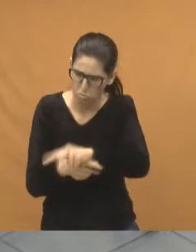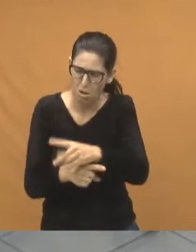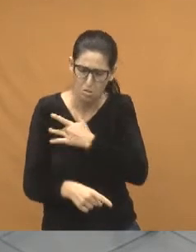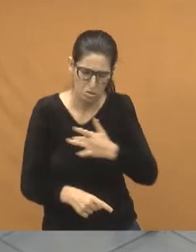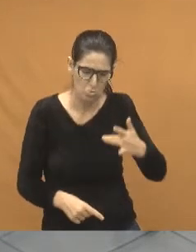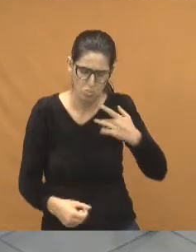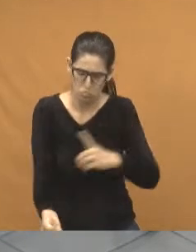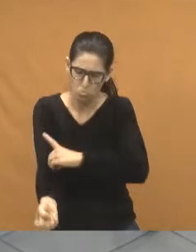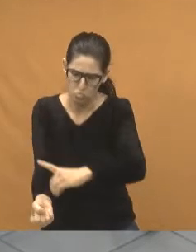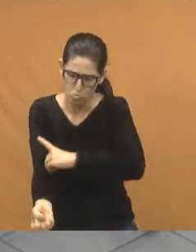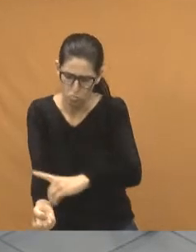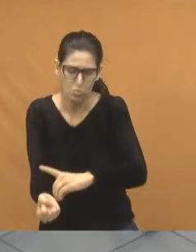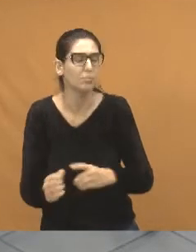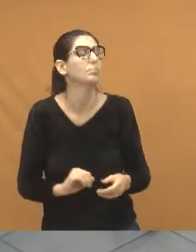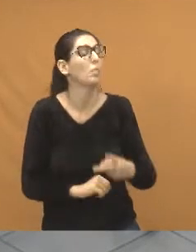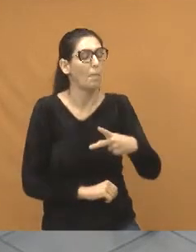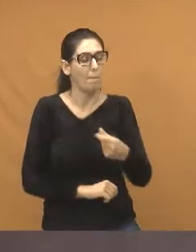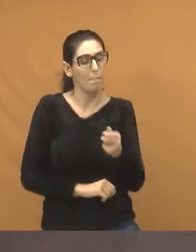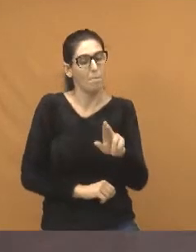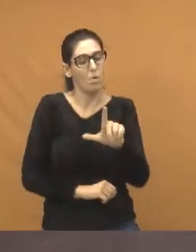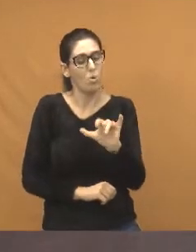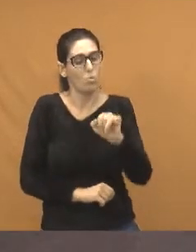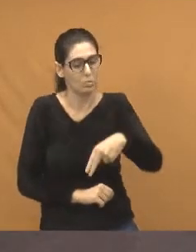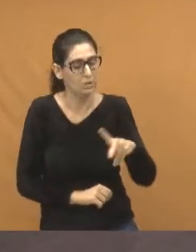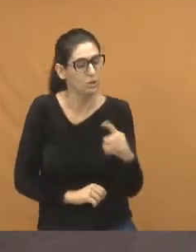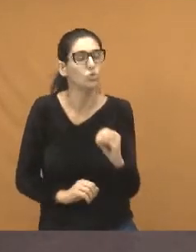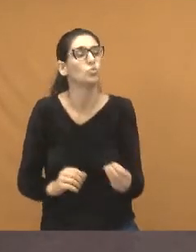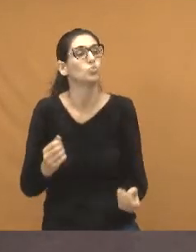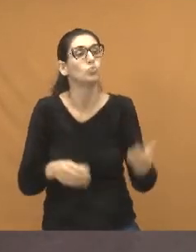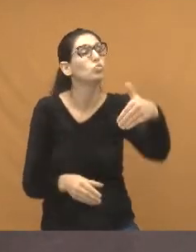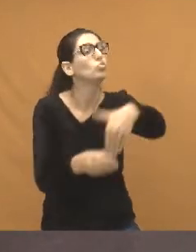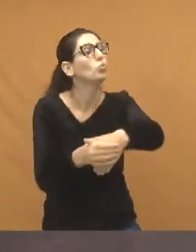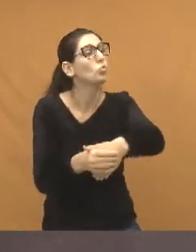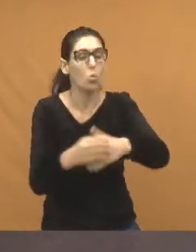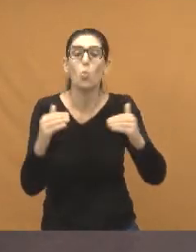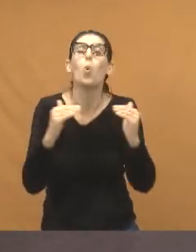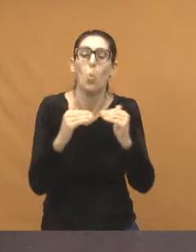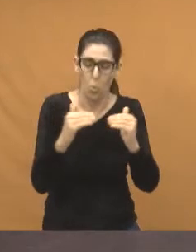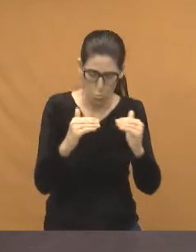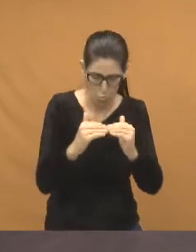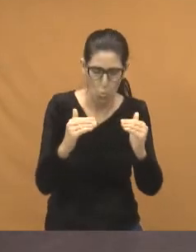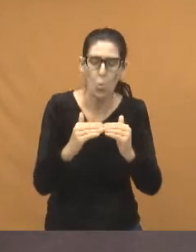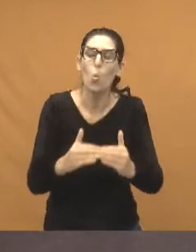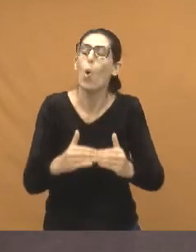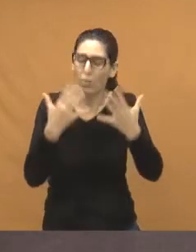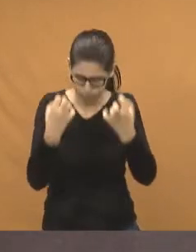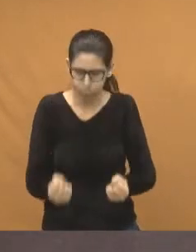Como vota o vereador Paulinho dos Condutores? Favorável.